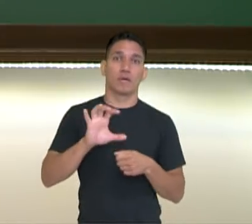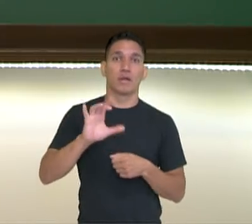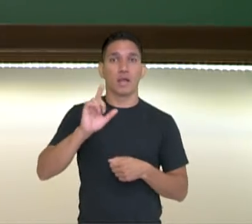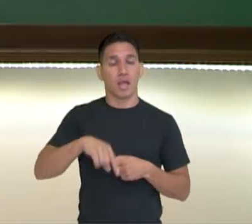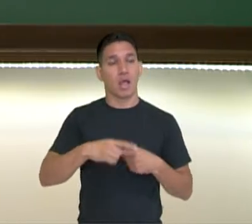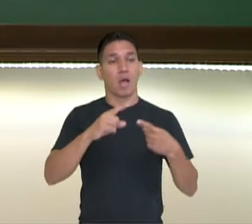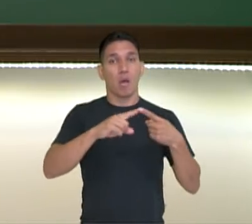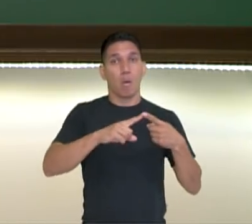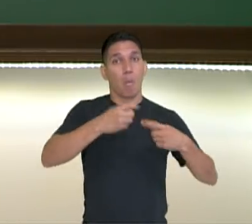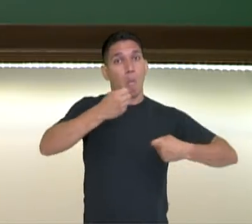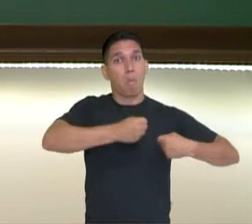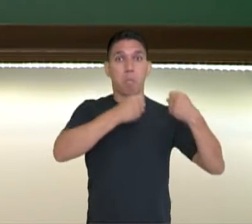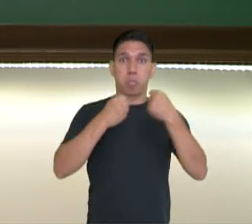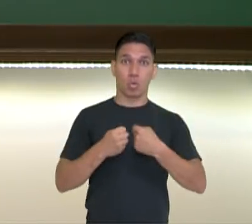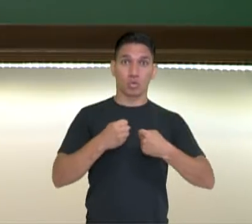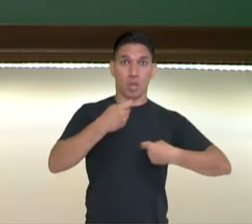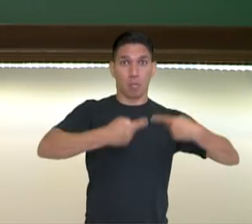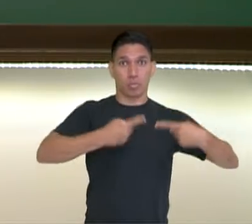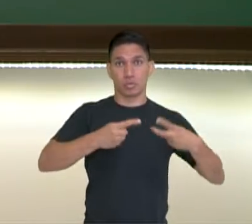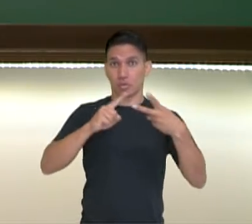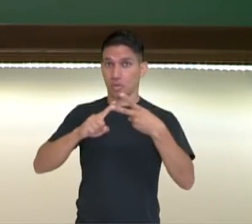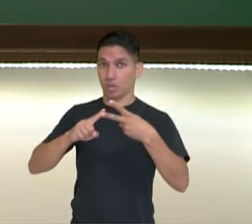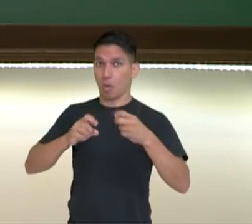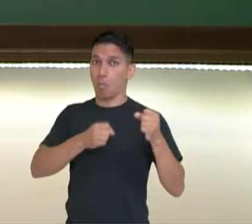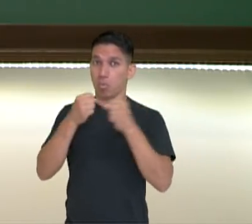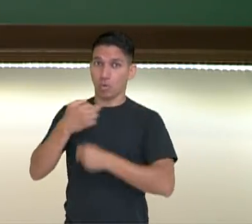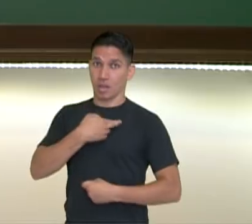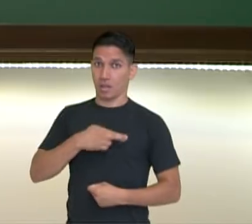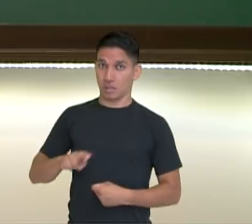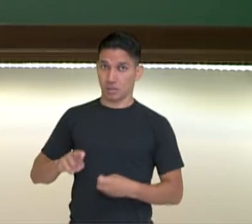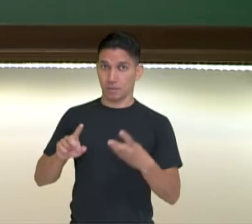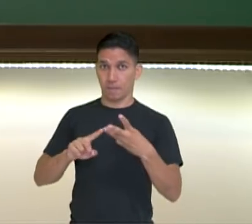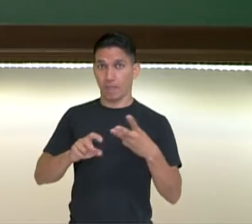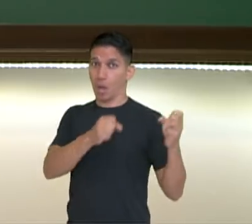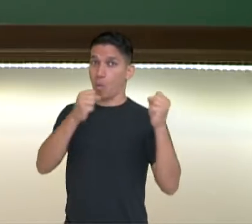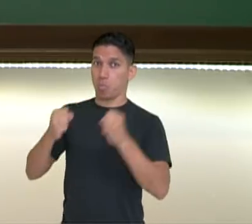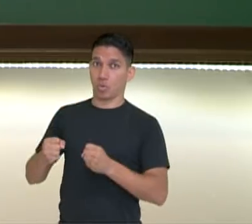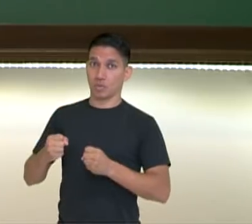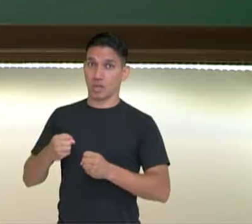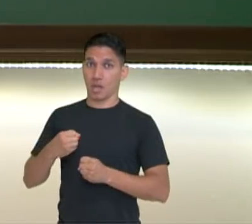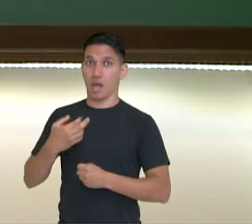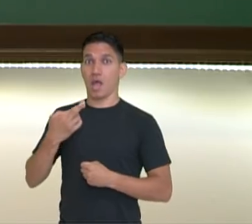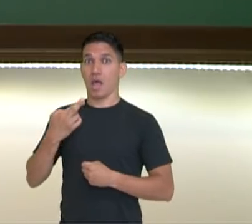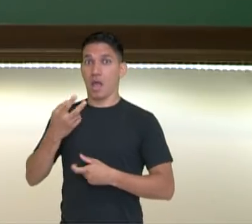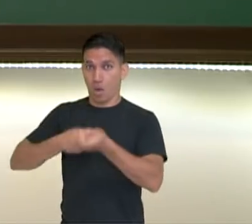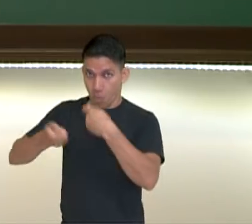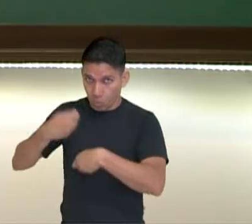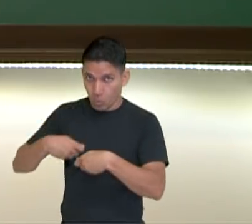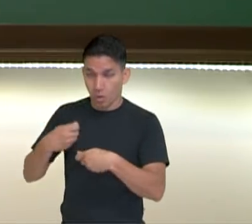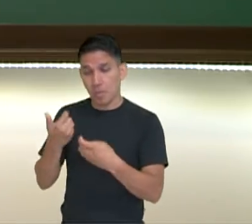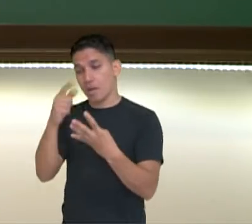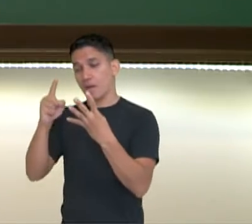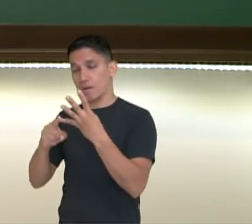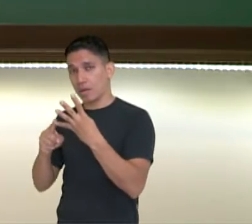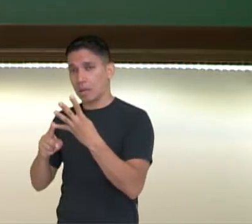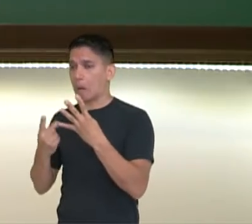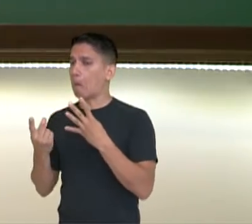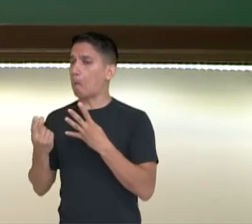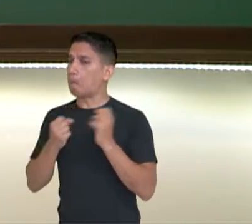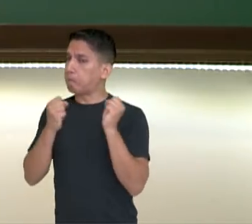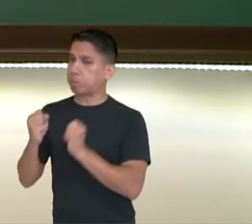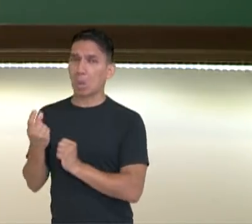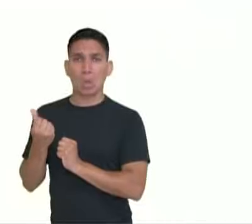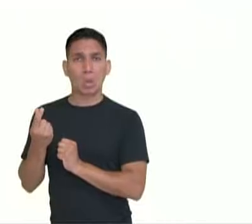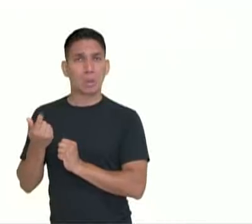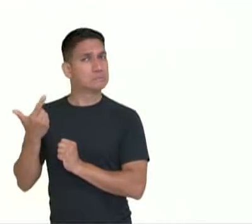o poder religioso, o poder econômico e aqueles que não tinham poder nenhum. E a